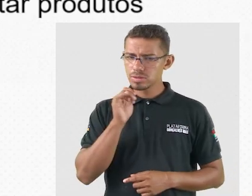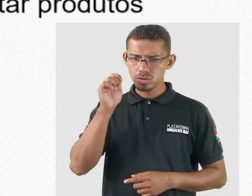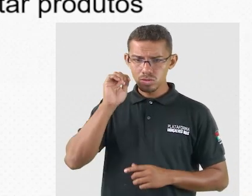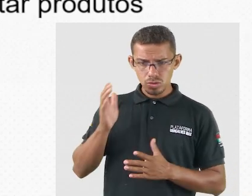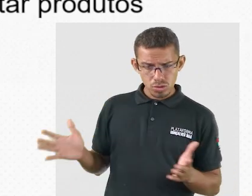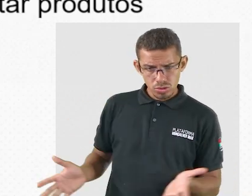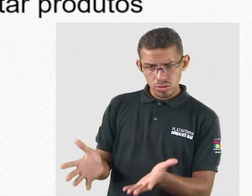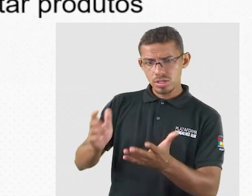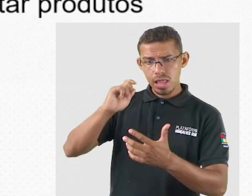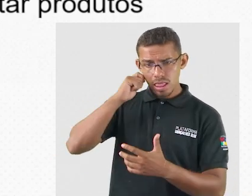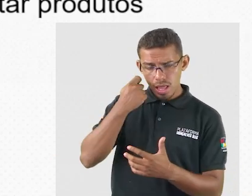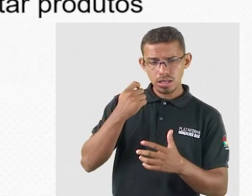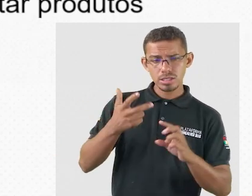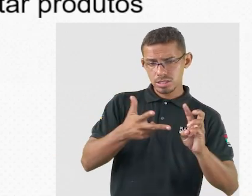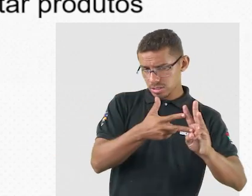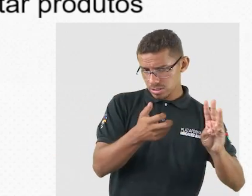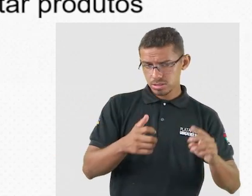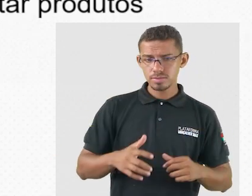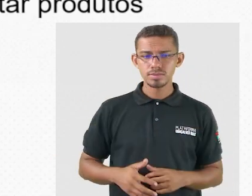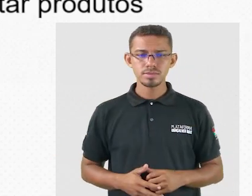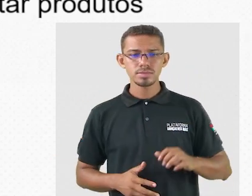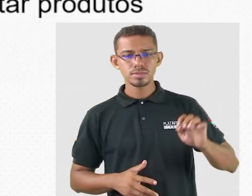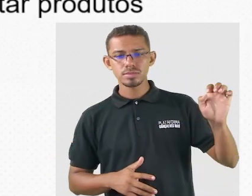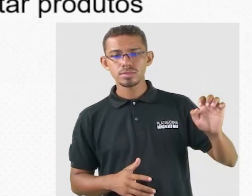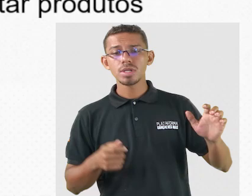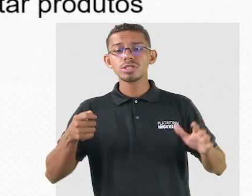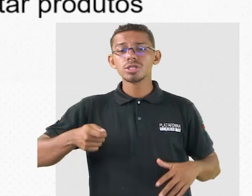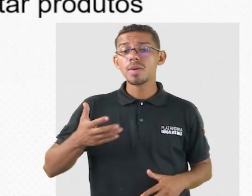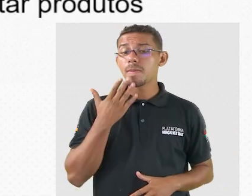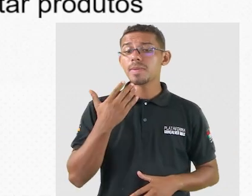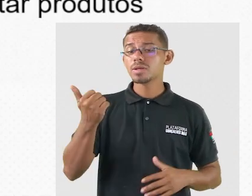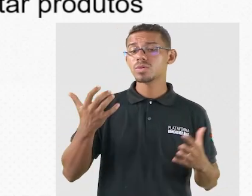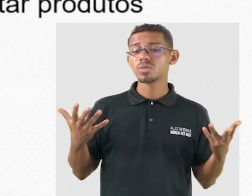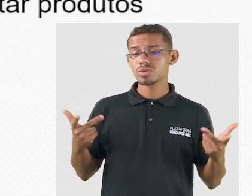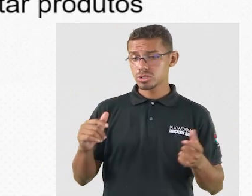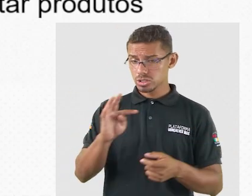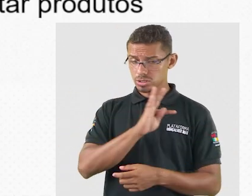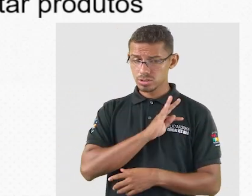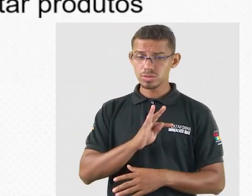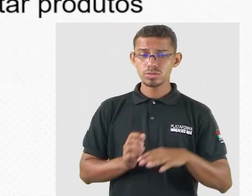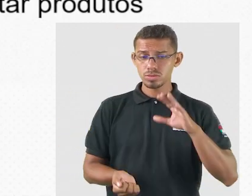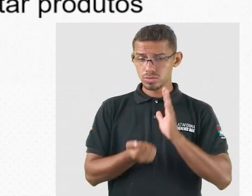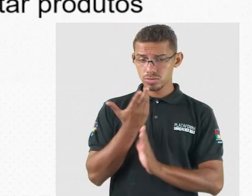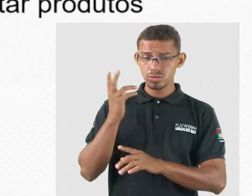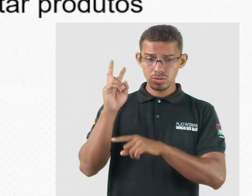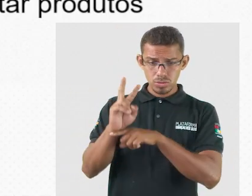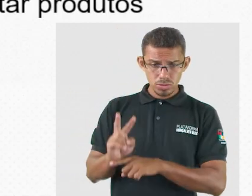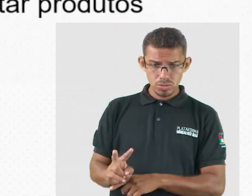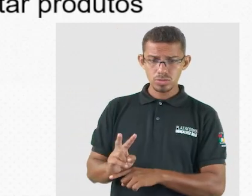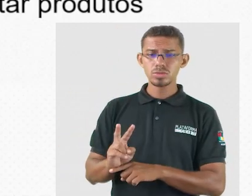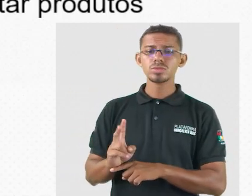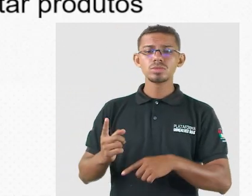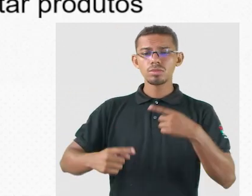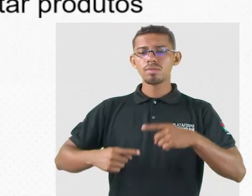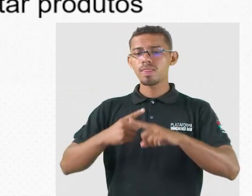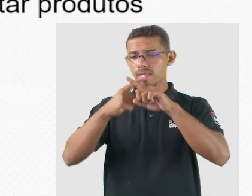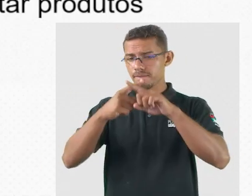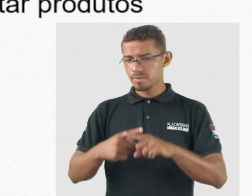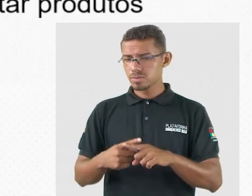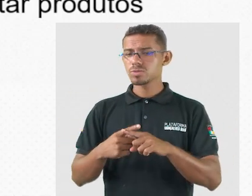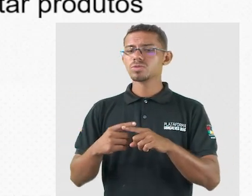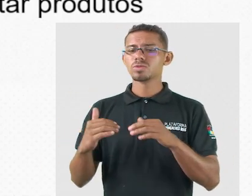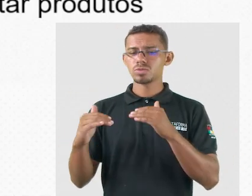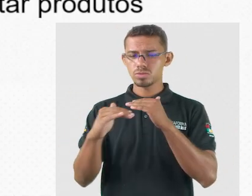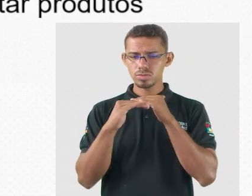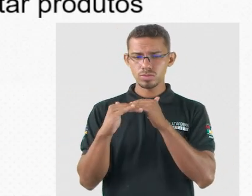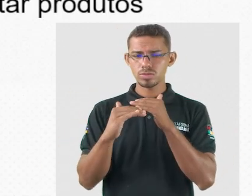negros e indígenas na região. E exigiam melhorias na qualidade técnica de produção e cultivo para disputarem em